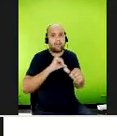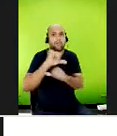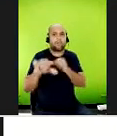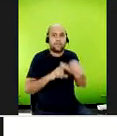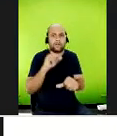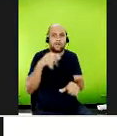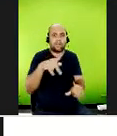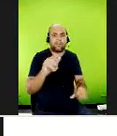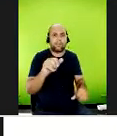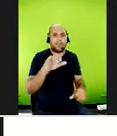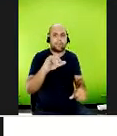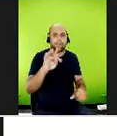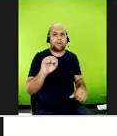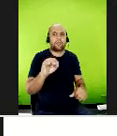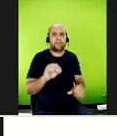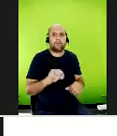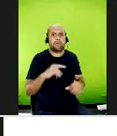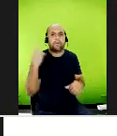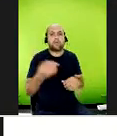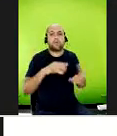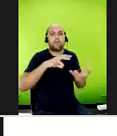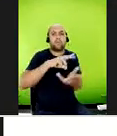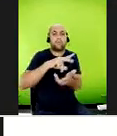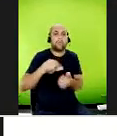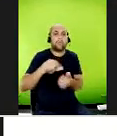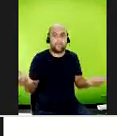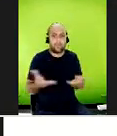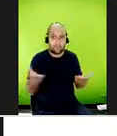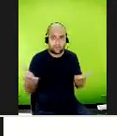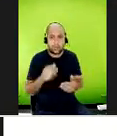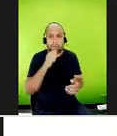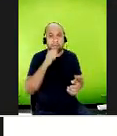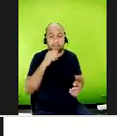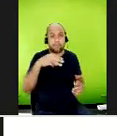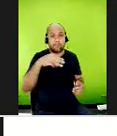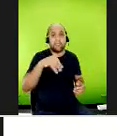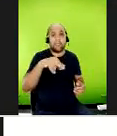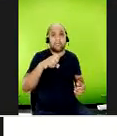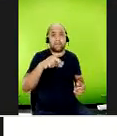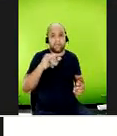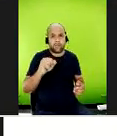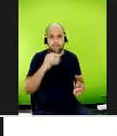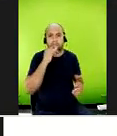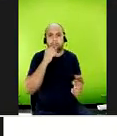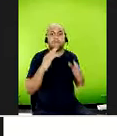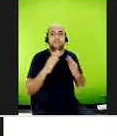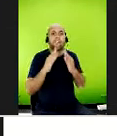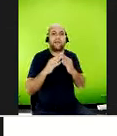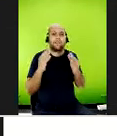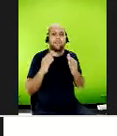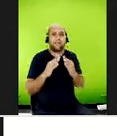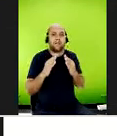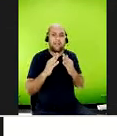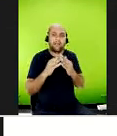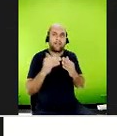bem-sucedidas e a gente no mundo contemporâneo não vive sem minério né então se você mora numa casa você o seu celular usar o ônibus